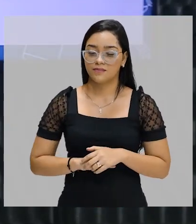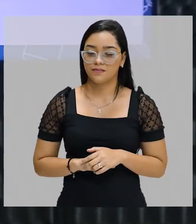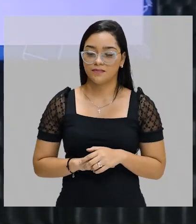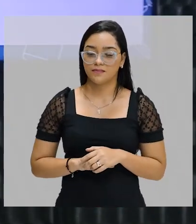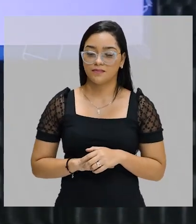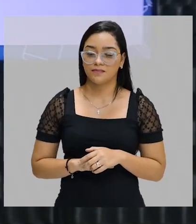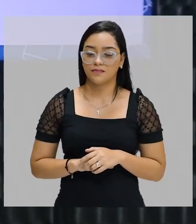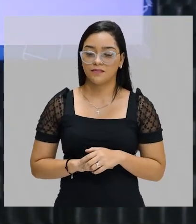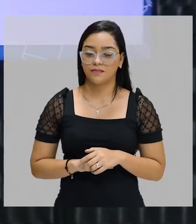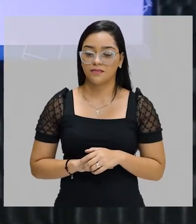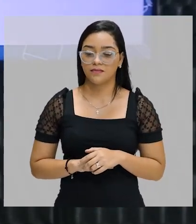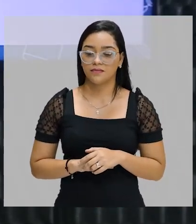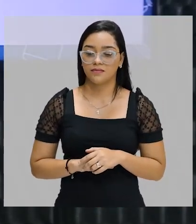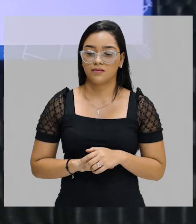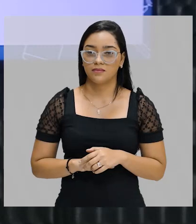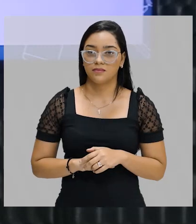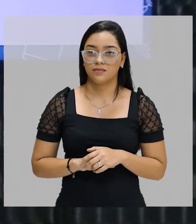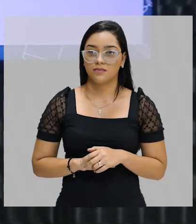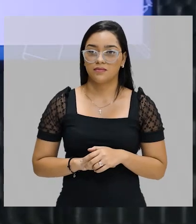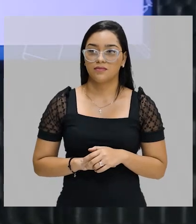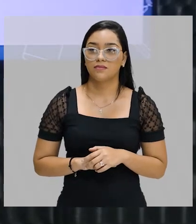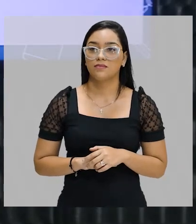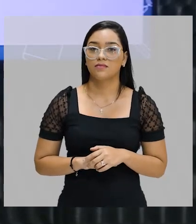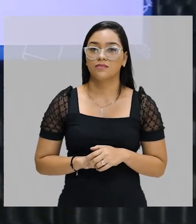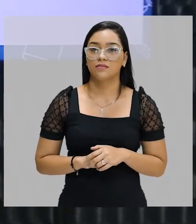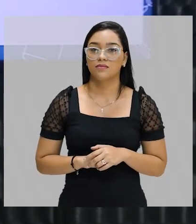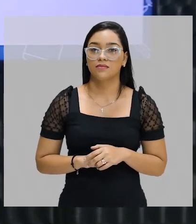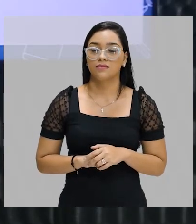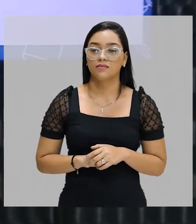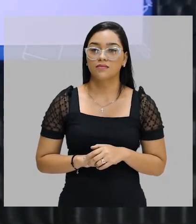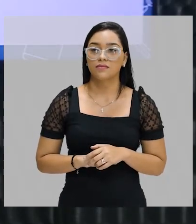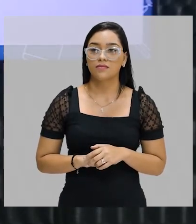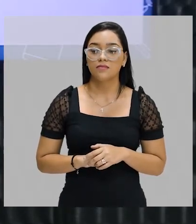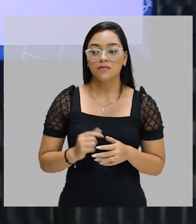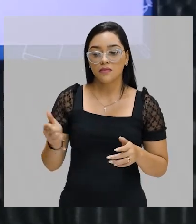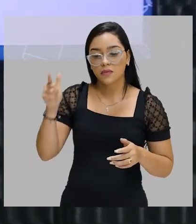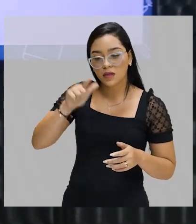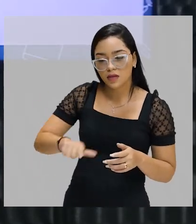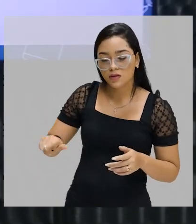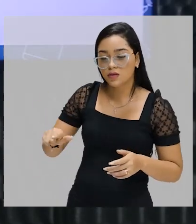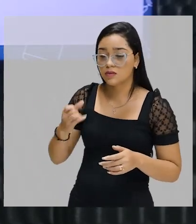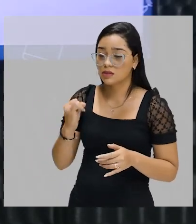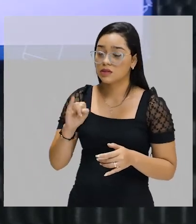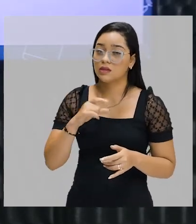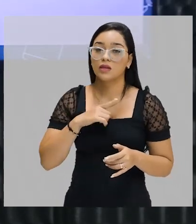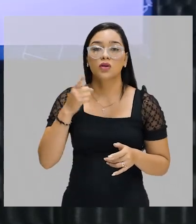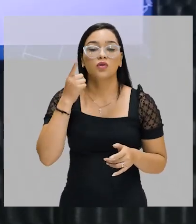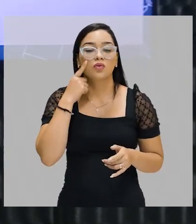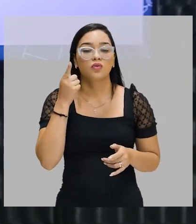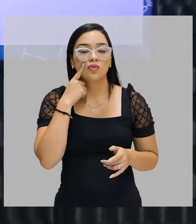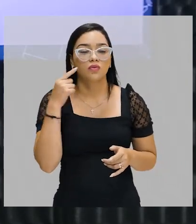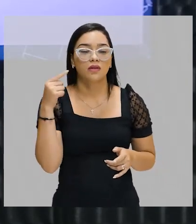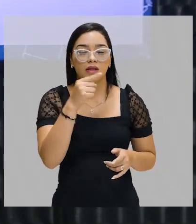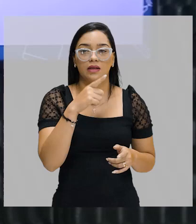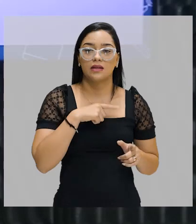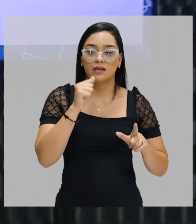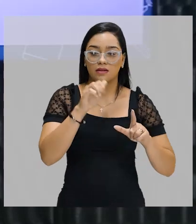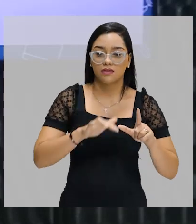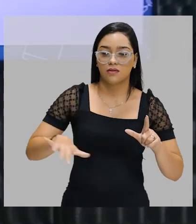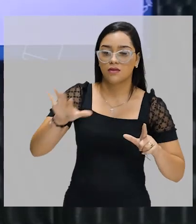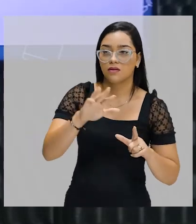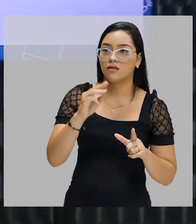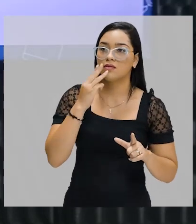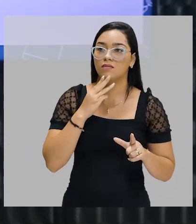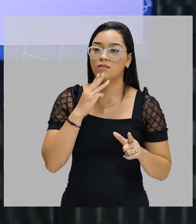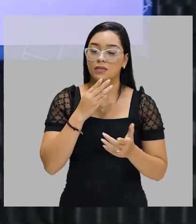pegar esses seus registros, dar uma lida, assistir esta aula novamente, se tiver alguma dúvida, né? Você vai encontrar lá na plataforma Gonçalves Dias